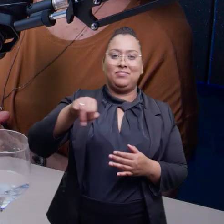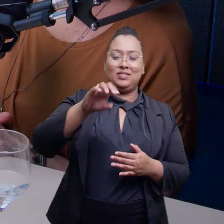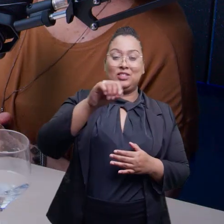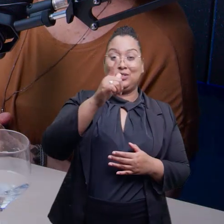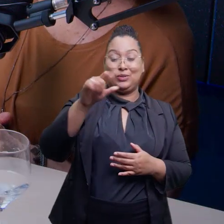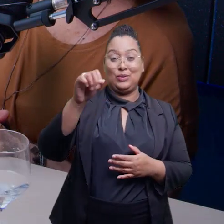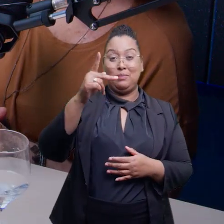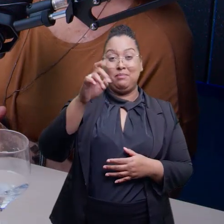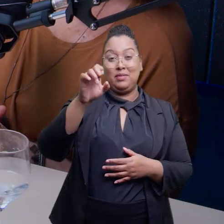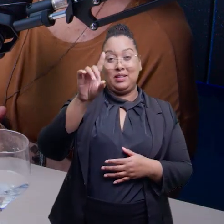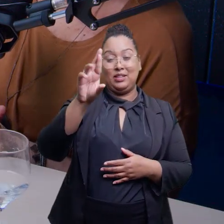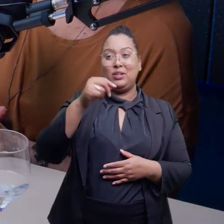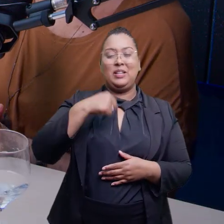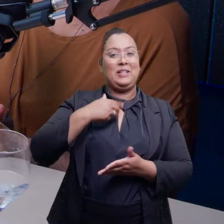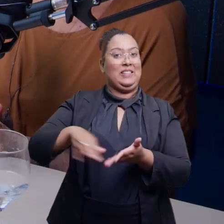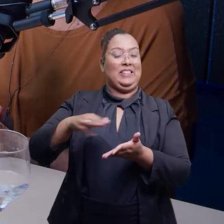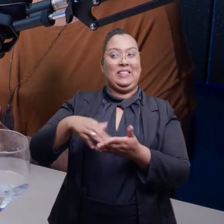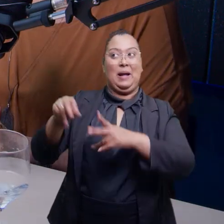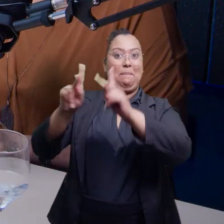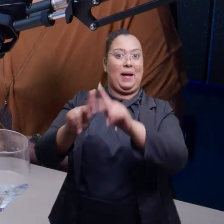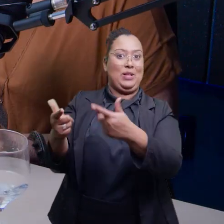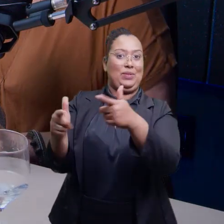João Pedro em paz.